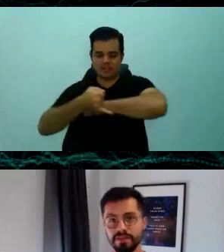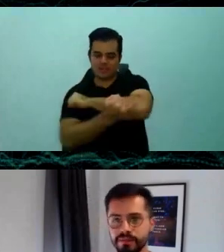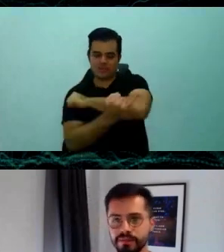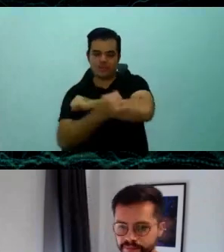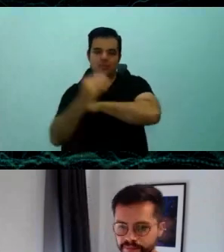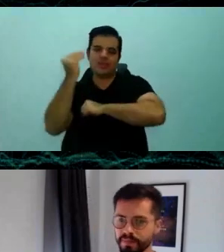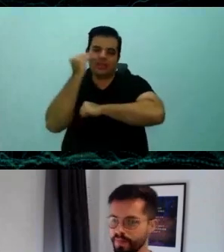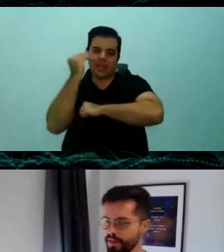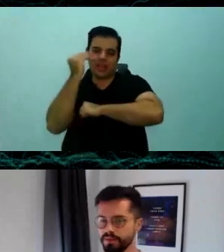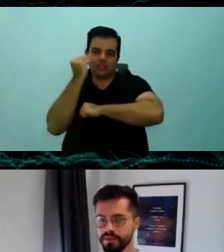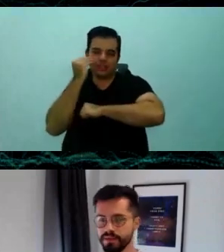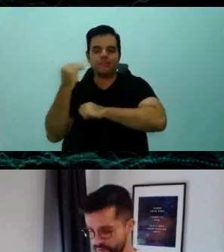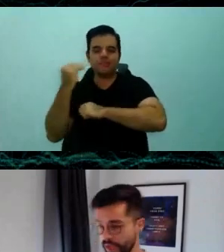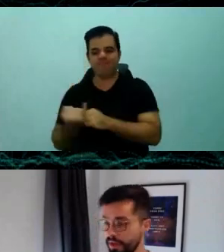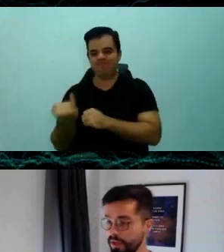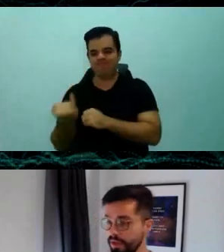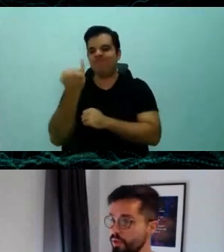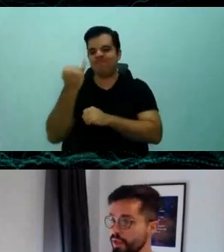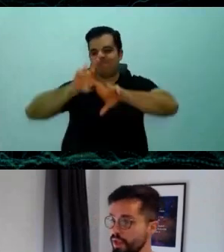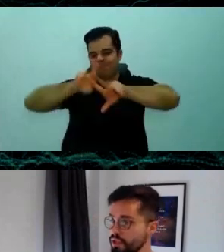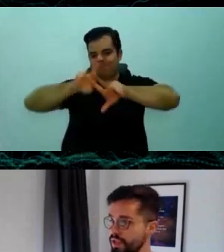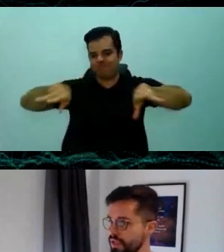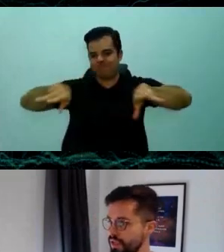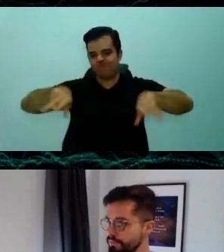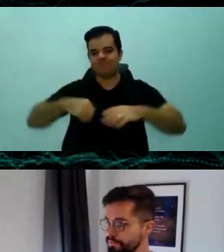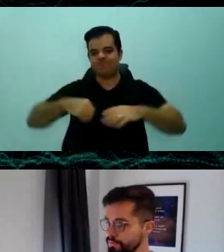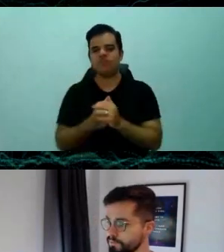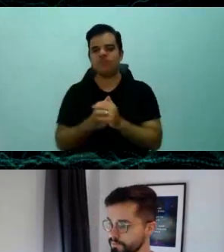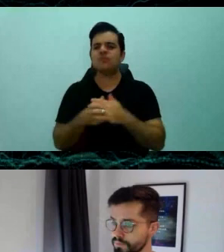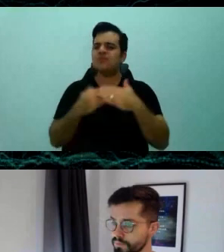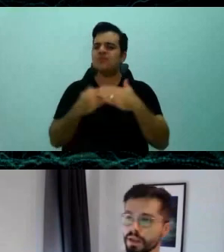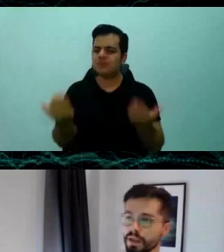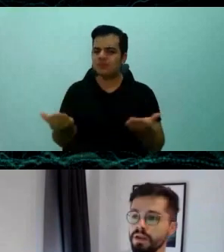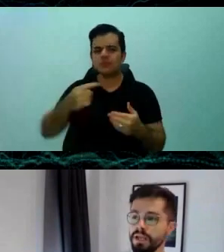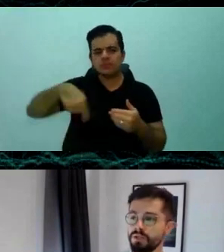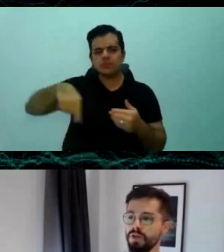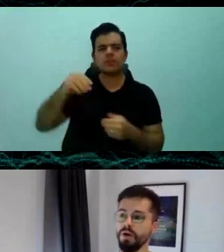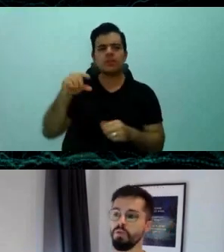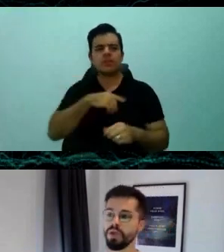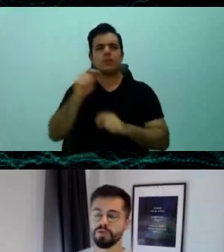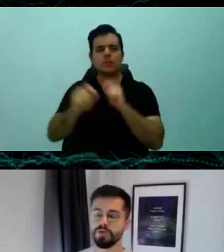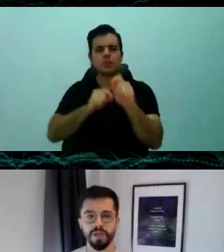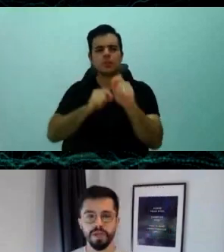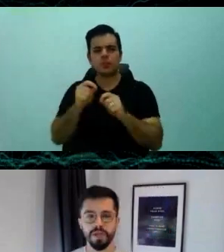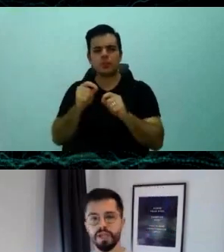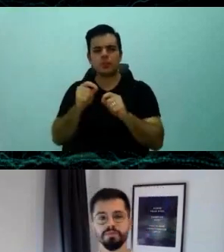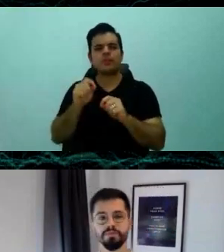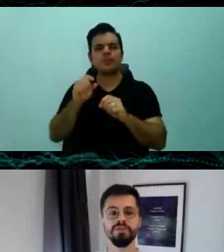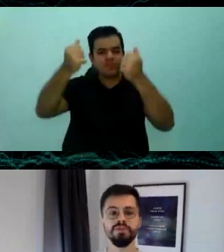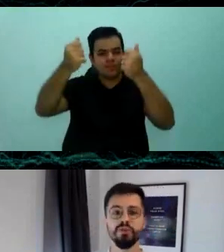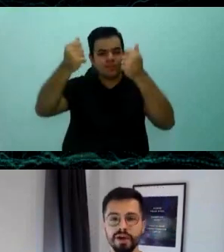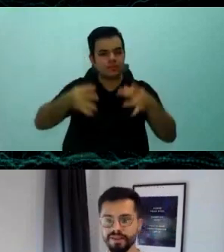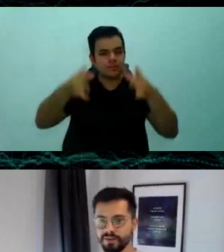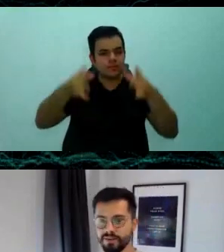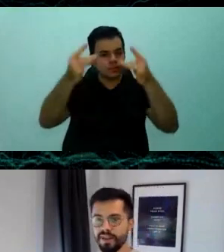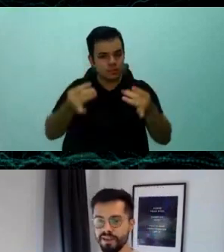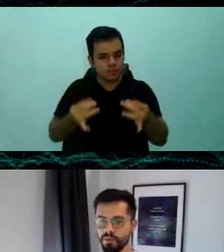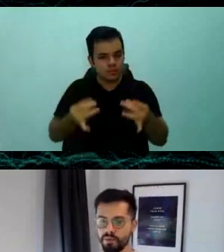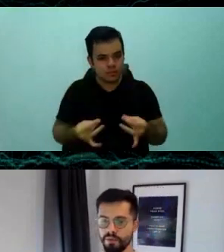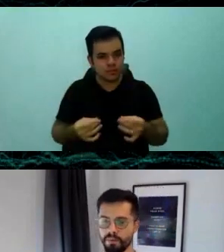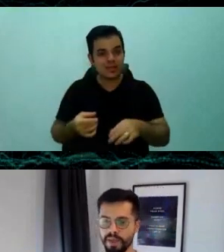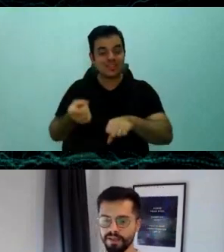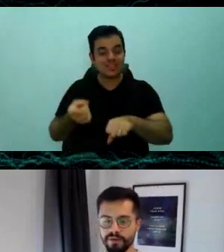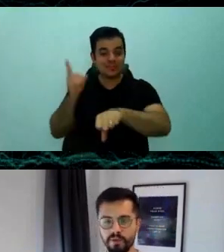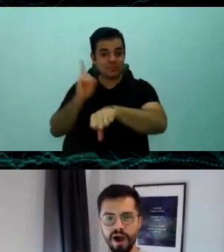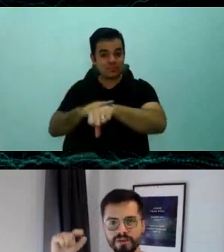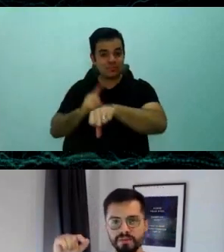também teste né Vamos lá então o que a gente tem aqui Oi gente vai falar um pouquinho sobre os tempos de outrora né